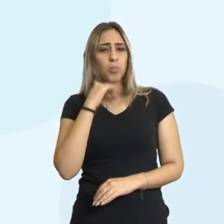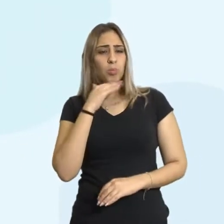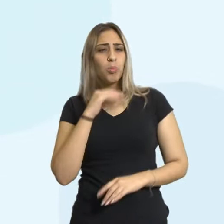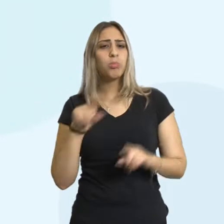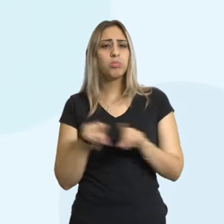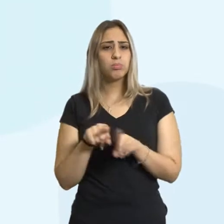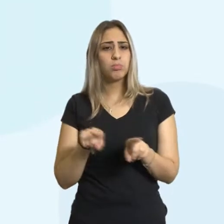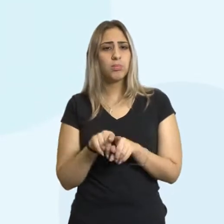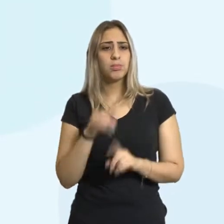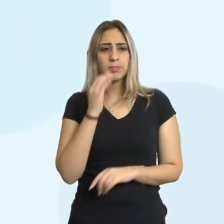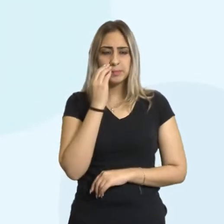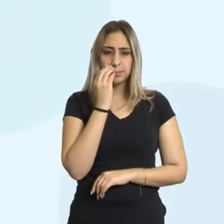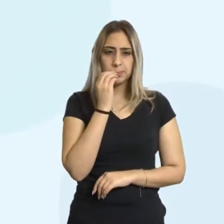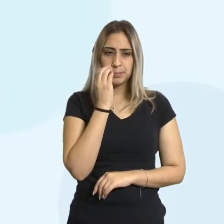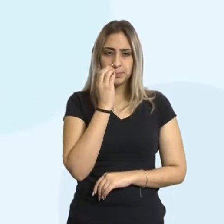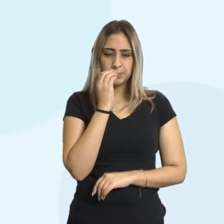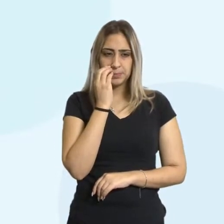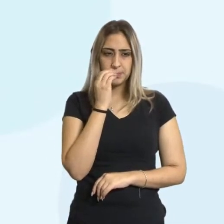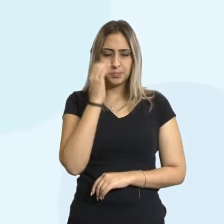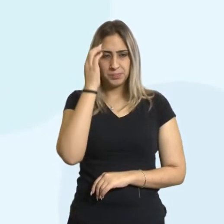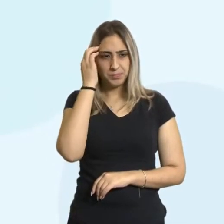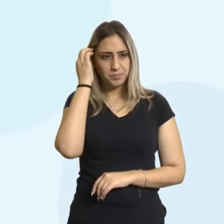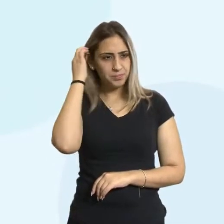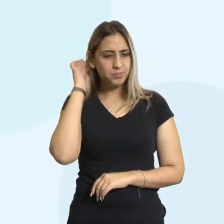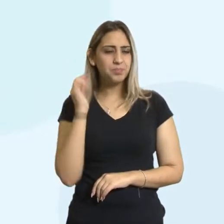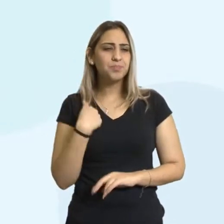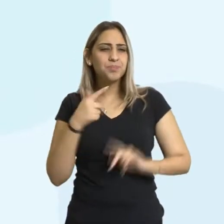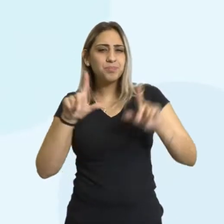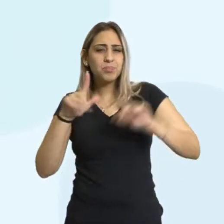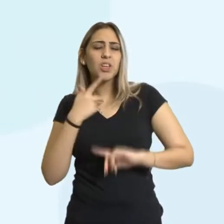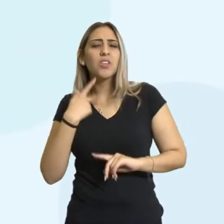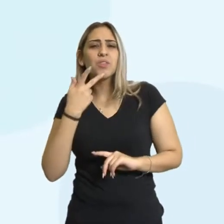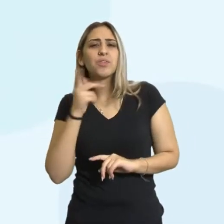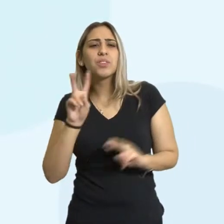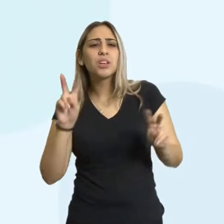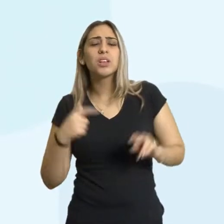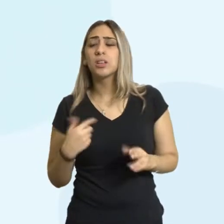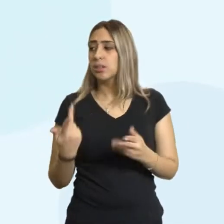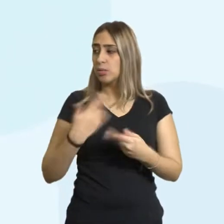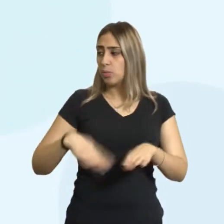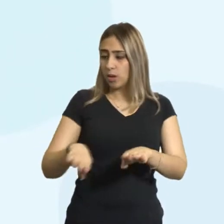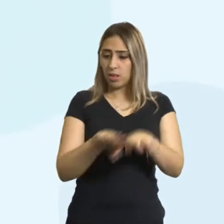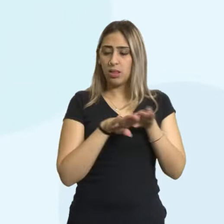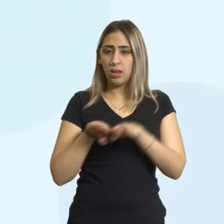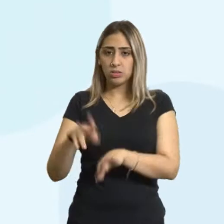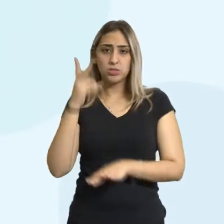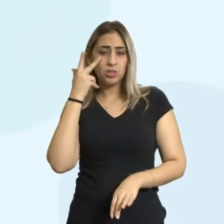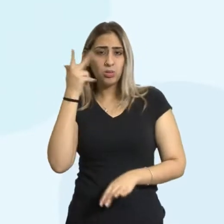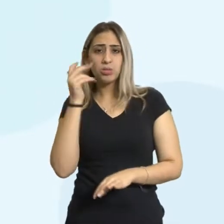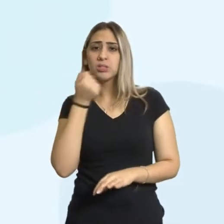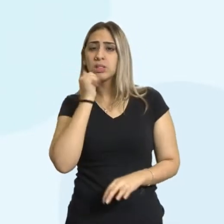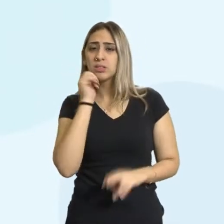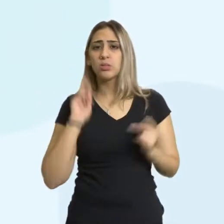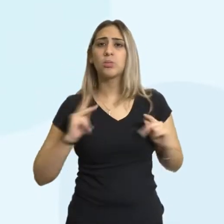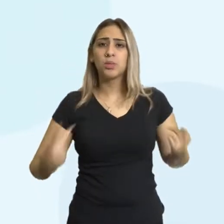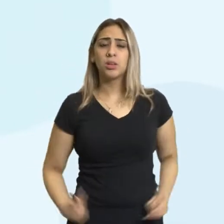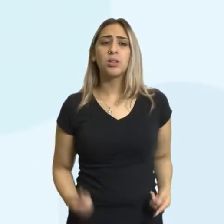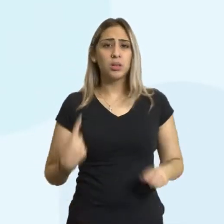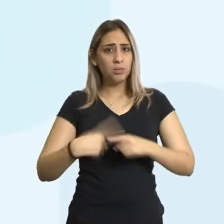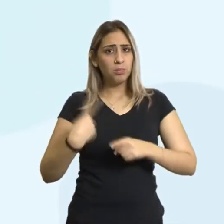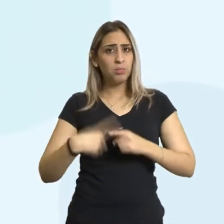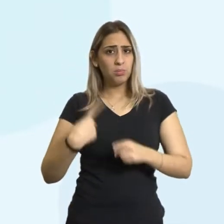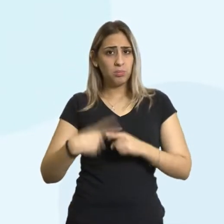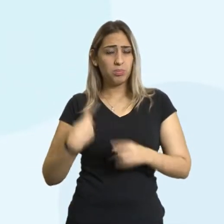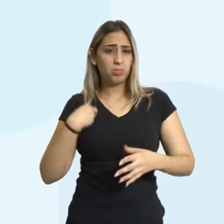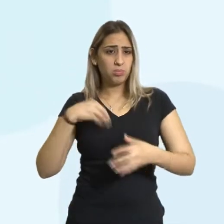imagem aí para falar da é para falar da Irmandade natural de linguagem ciências humanas porque a Vênus